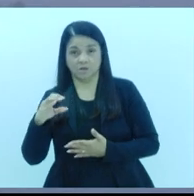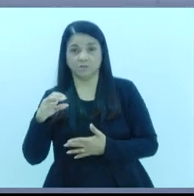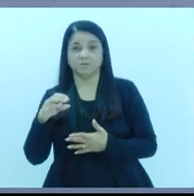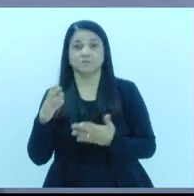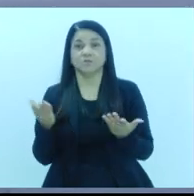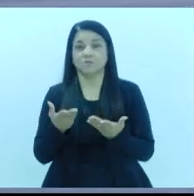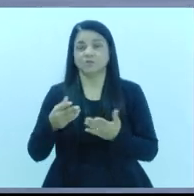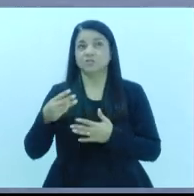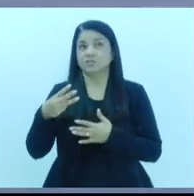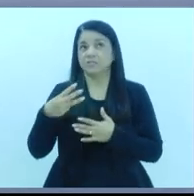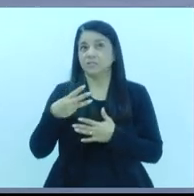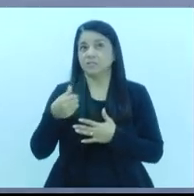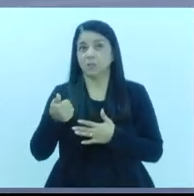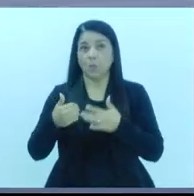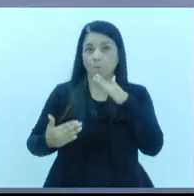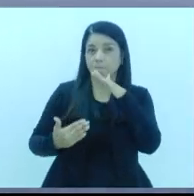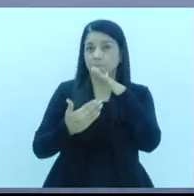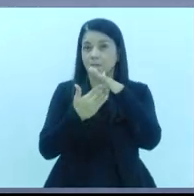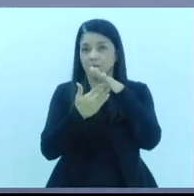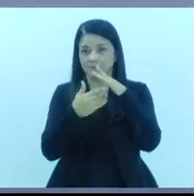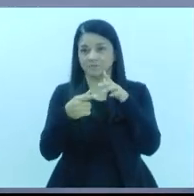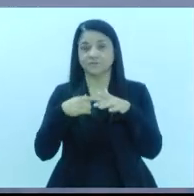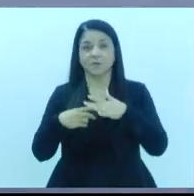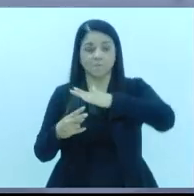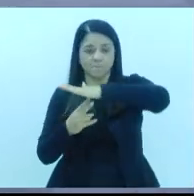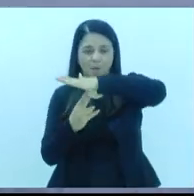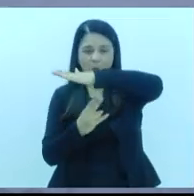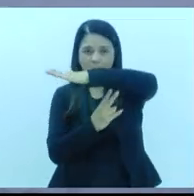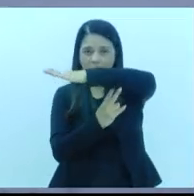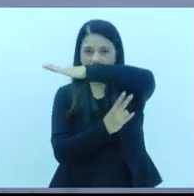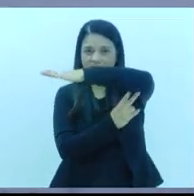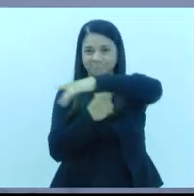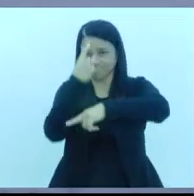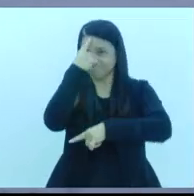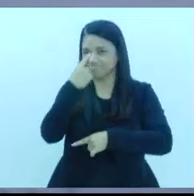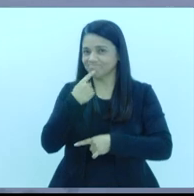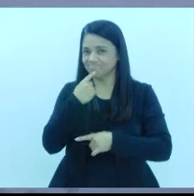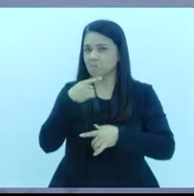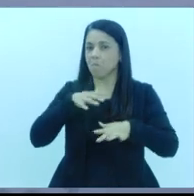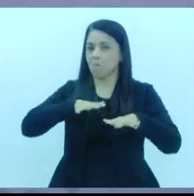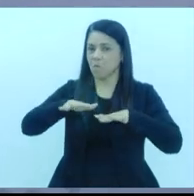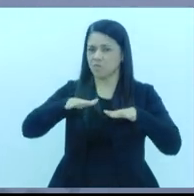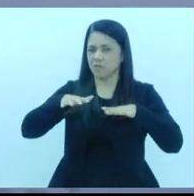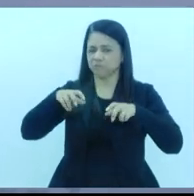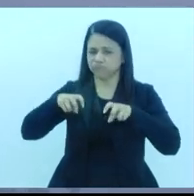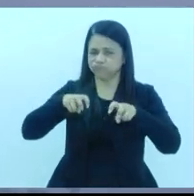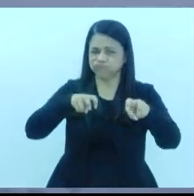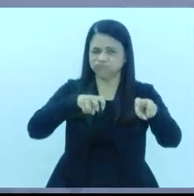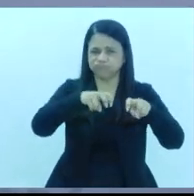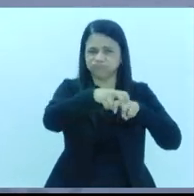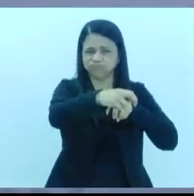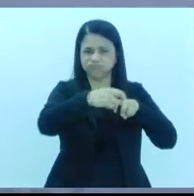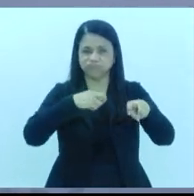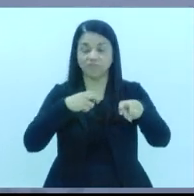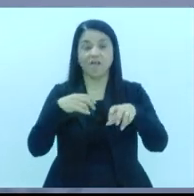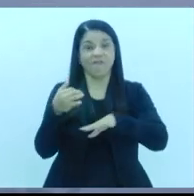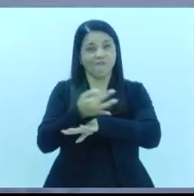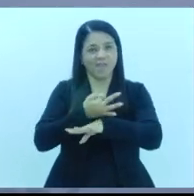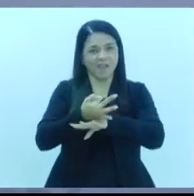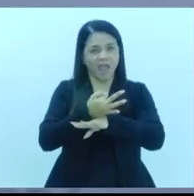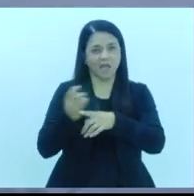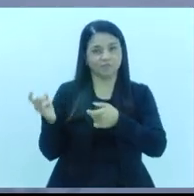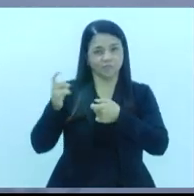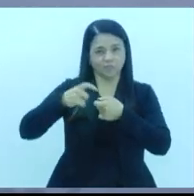de 31 graus. Você vê imagens da Ponte Rio-Niterói com bastante movimento, muita gente voltando do feriadão ainda.